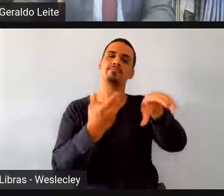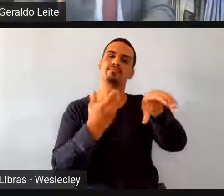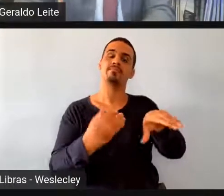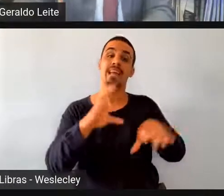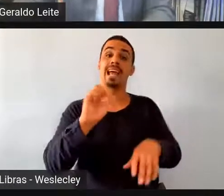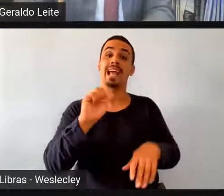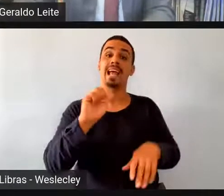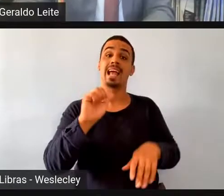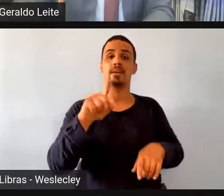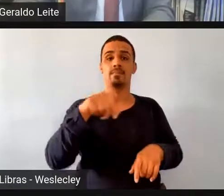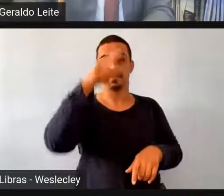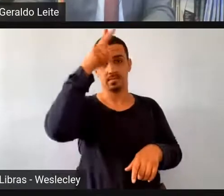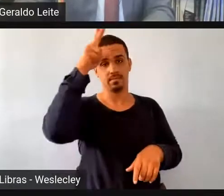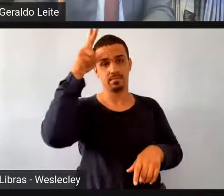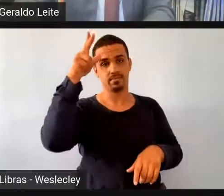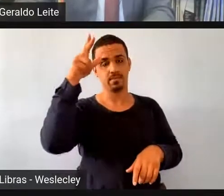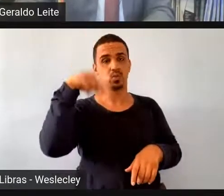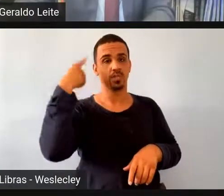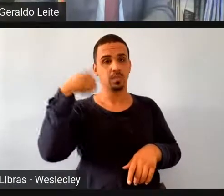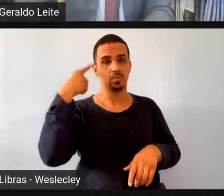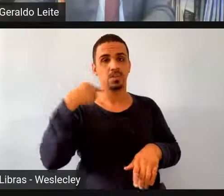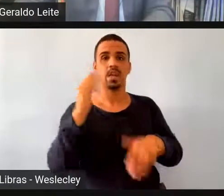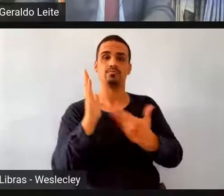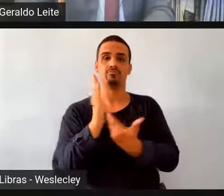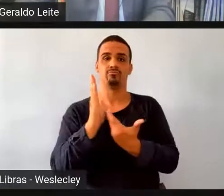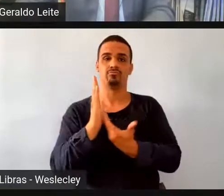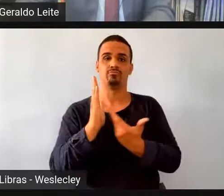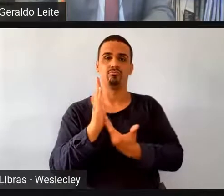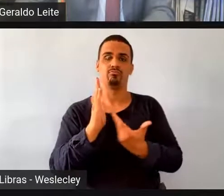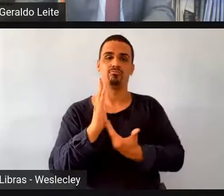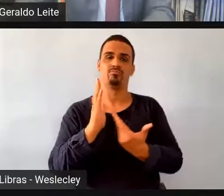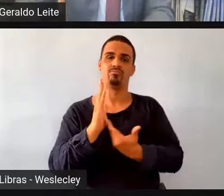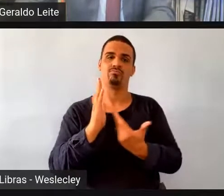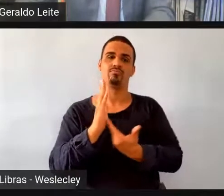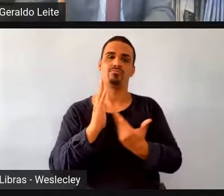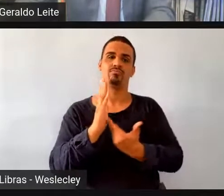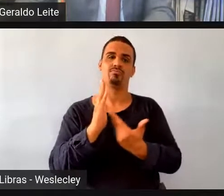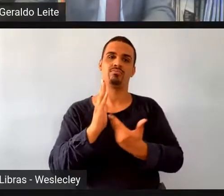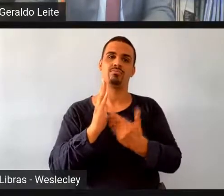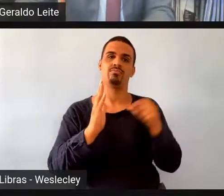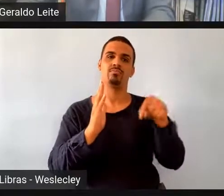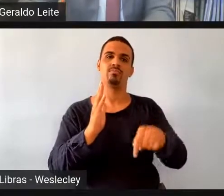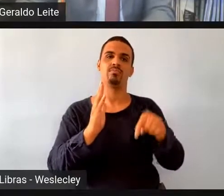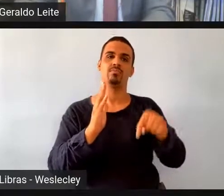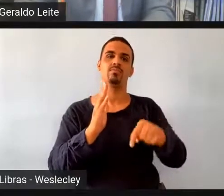em cujo seio nos encontramos, aqui nessa live,